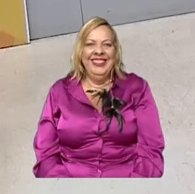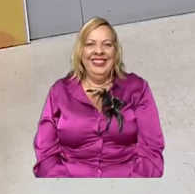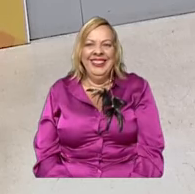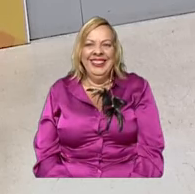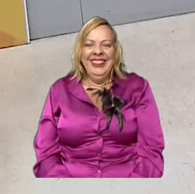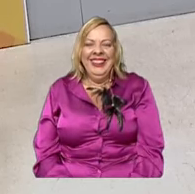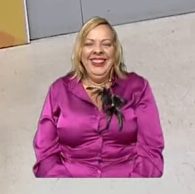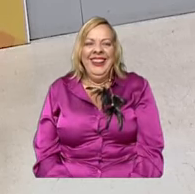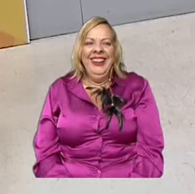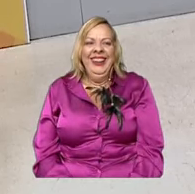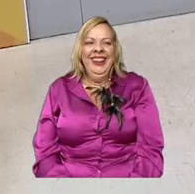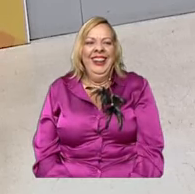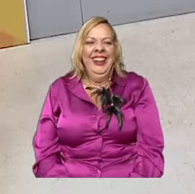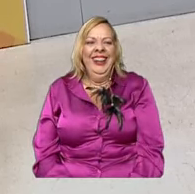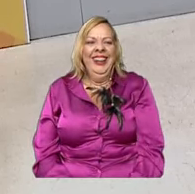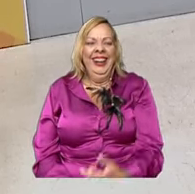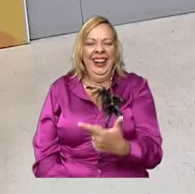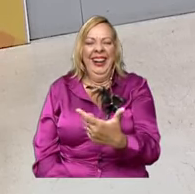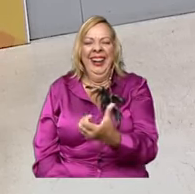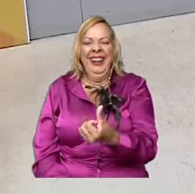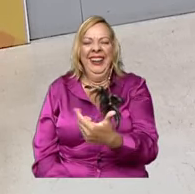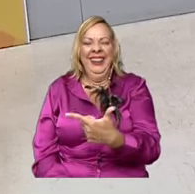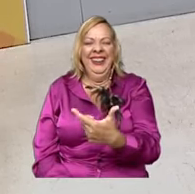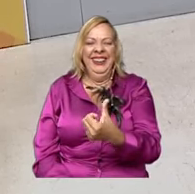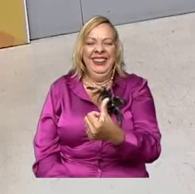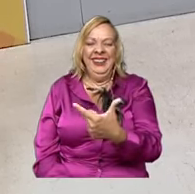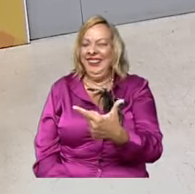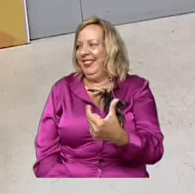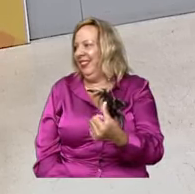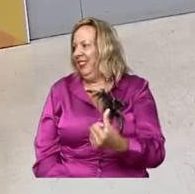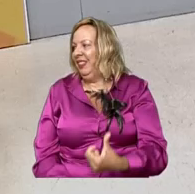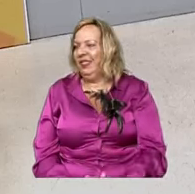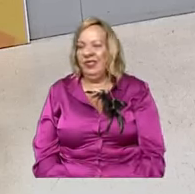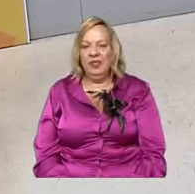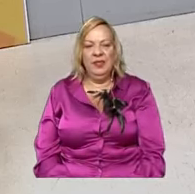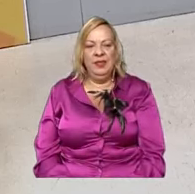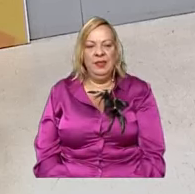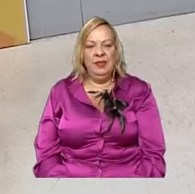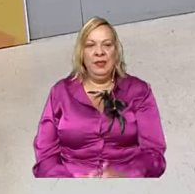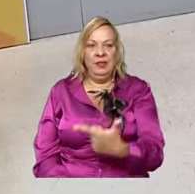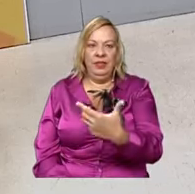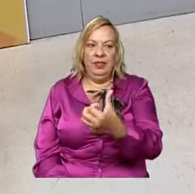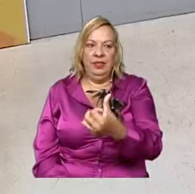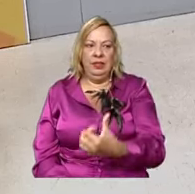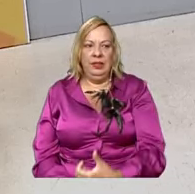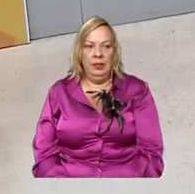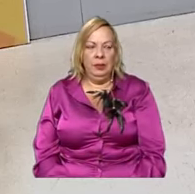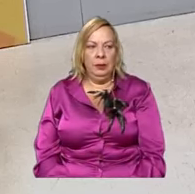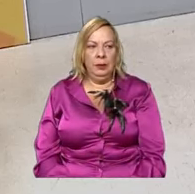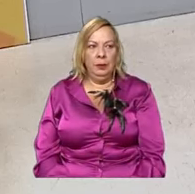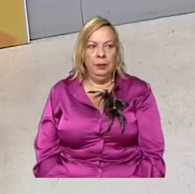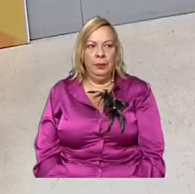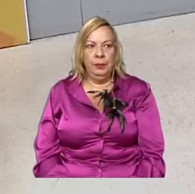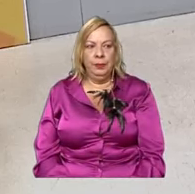29. Quem quer o 26 pode comemorar.